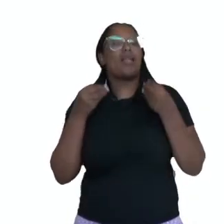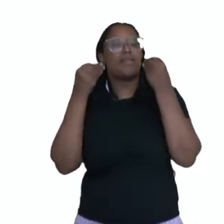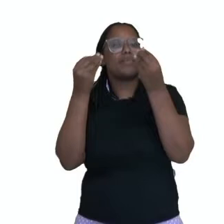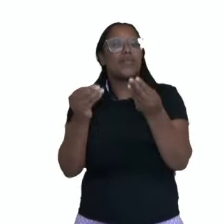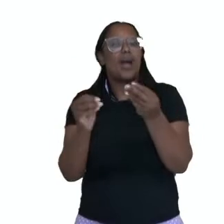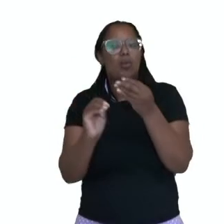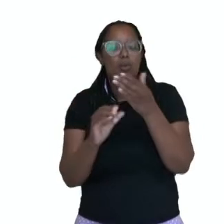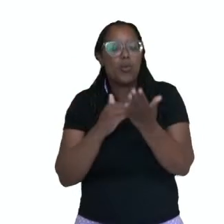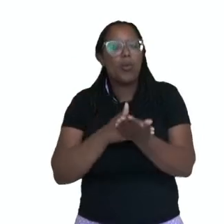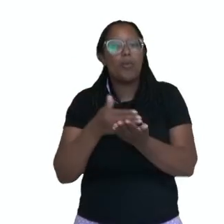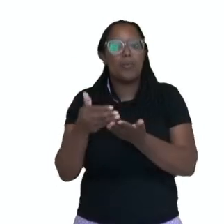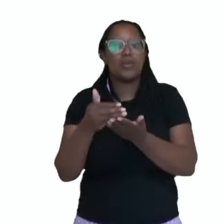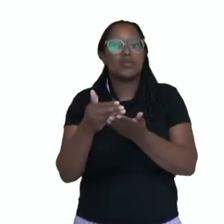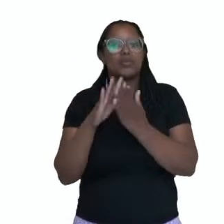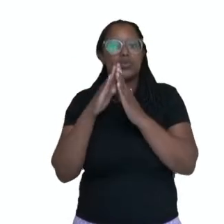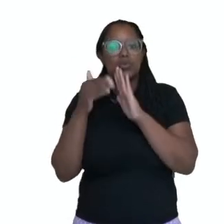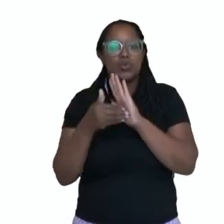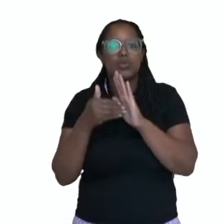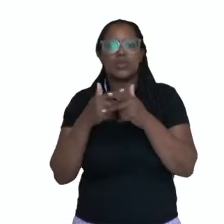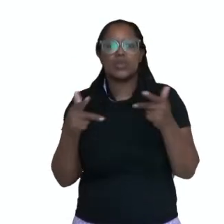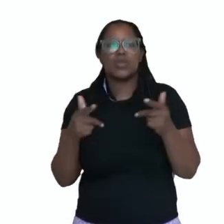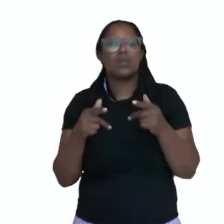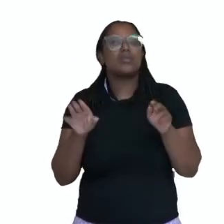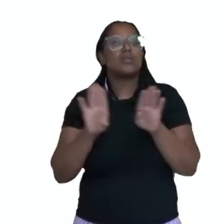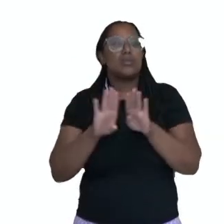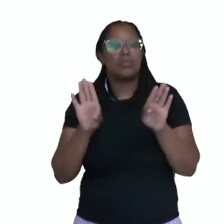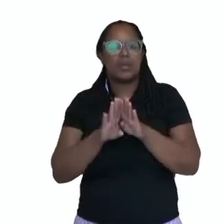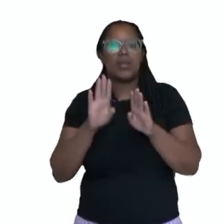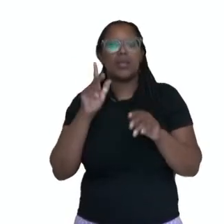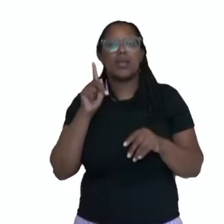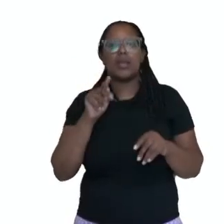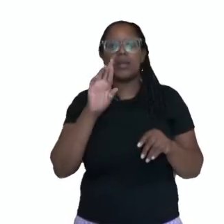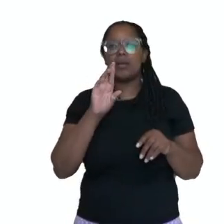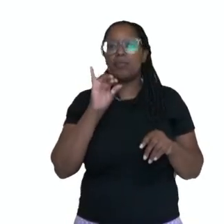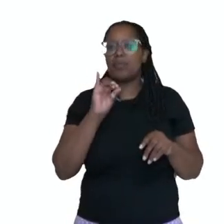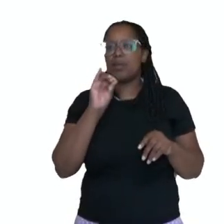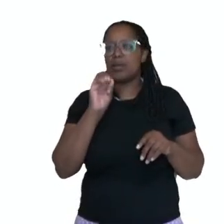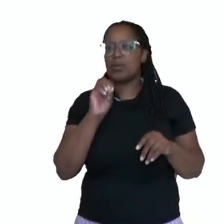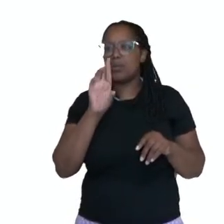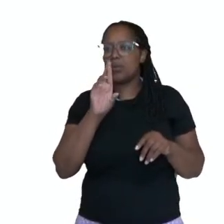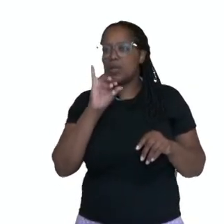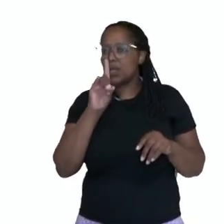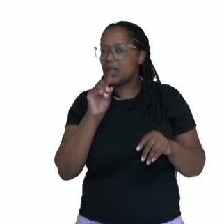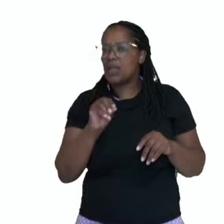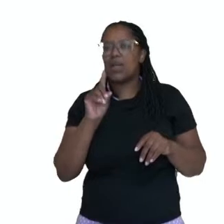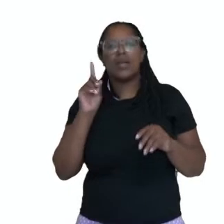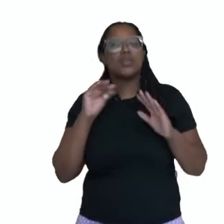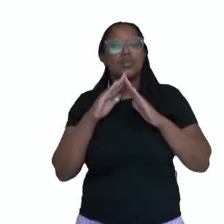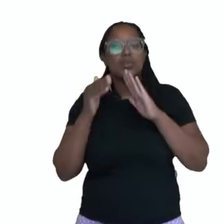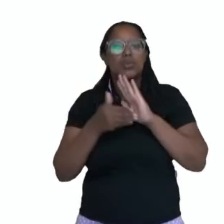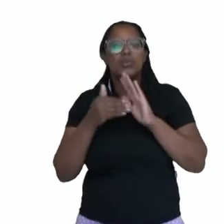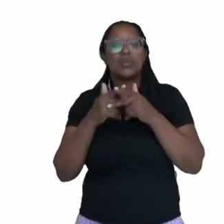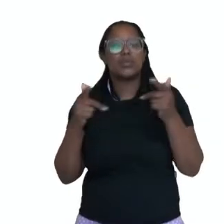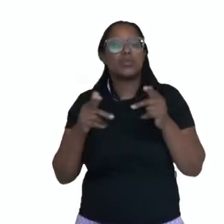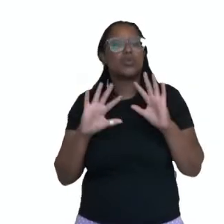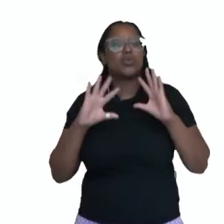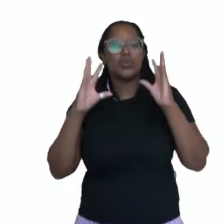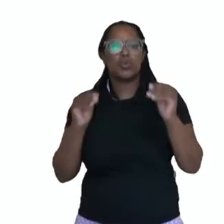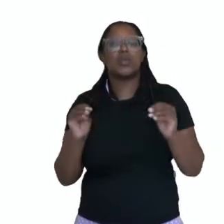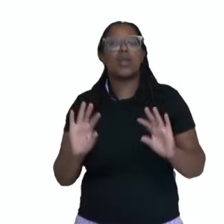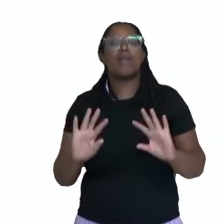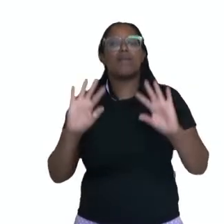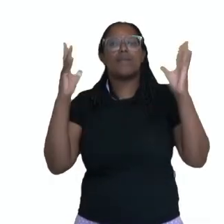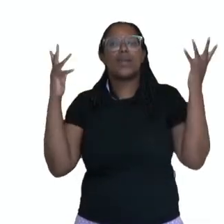das coisas. Essa temporalidade primordial acontece sempre, é sempre presente em cada festa sagrada,